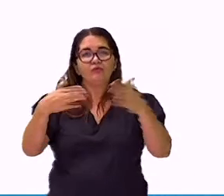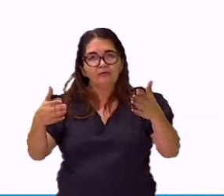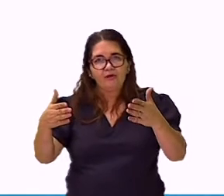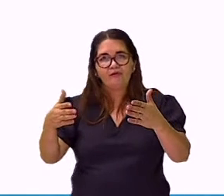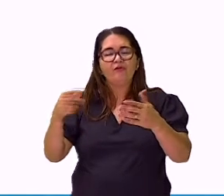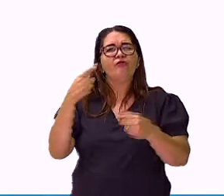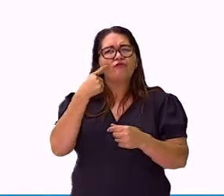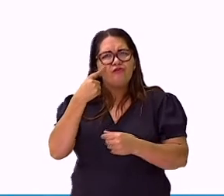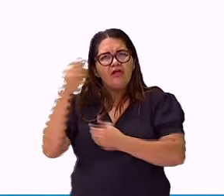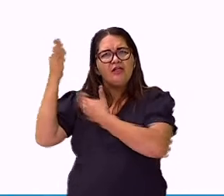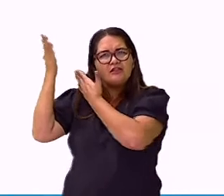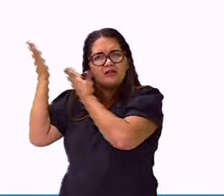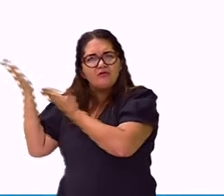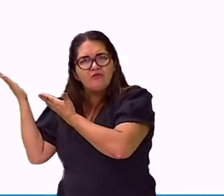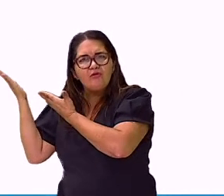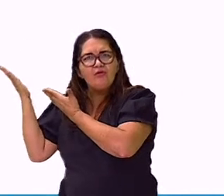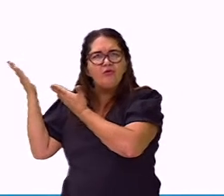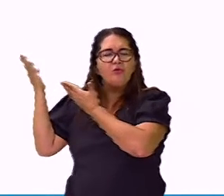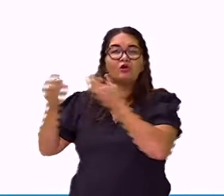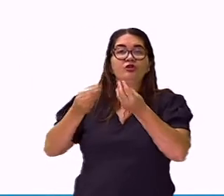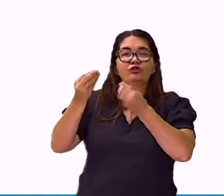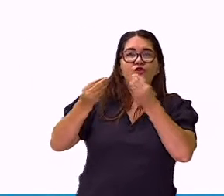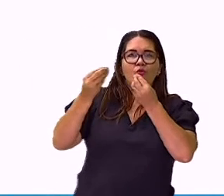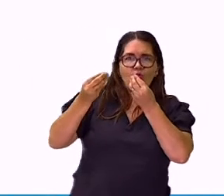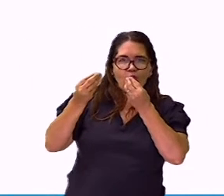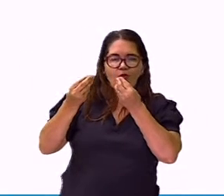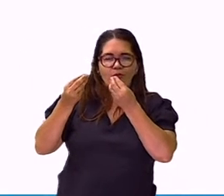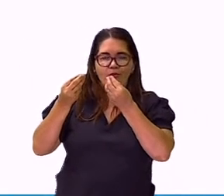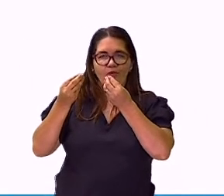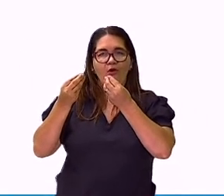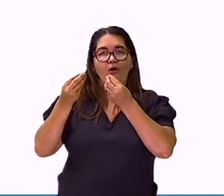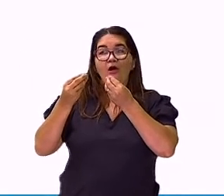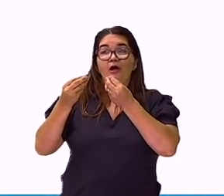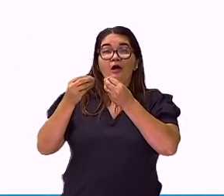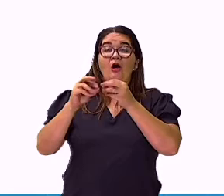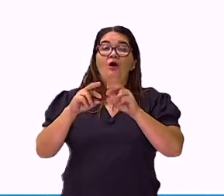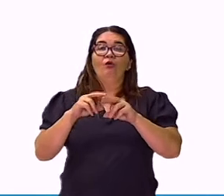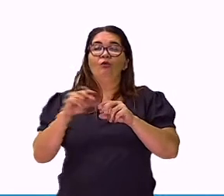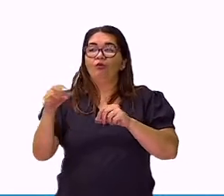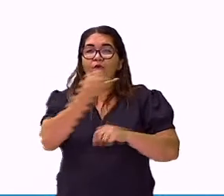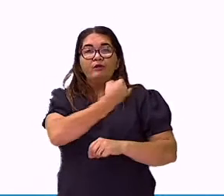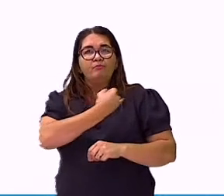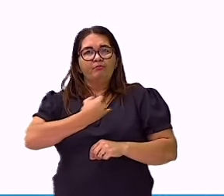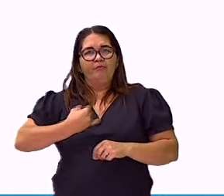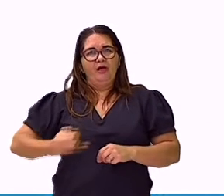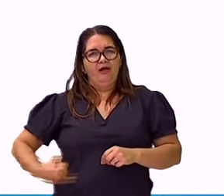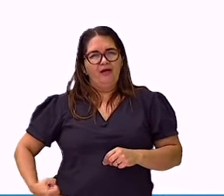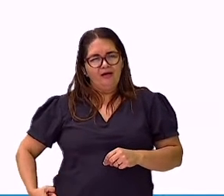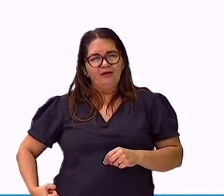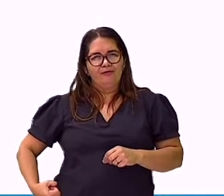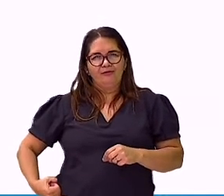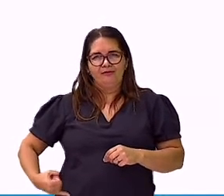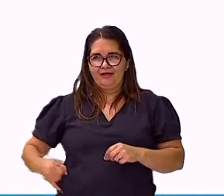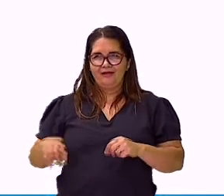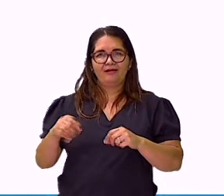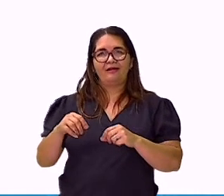nós vemos toda a extensão do Império Persa. Olha o tamanho.